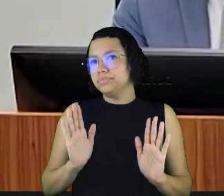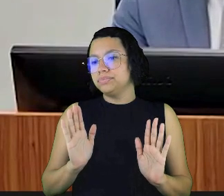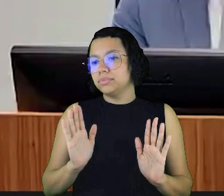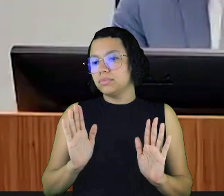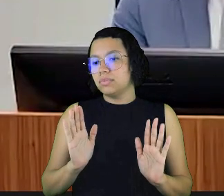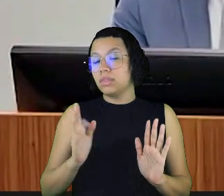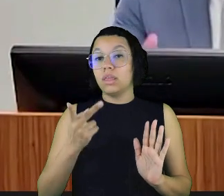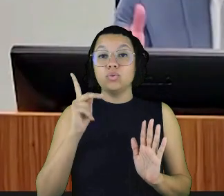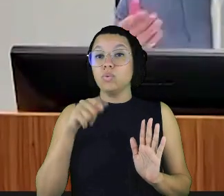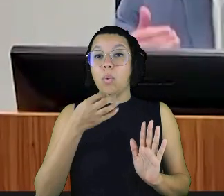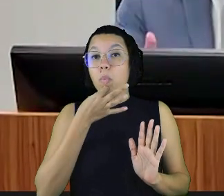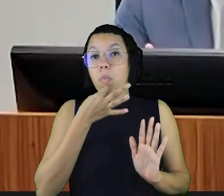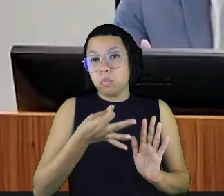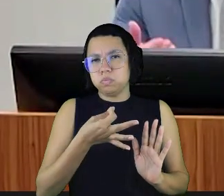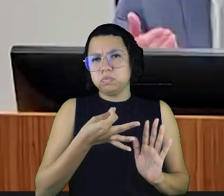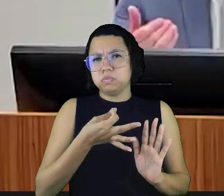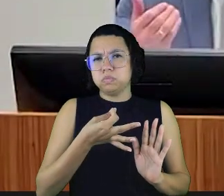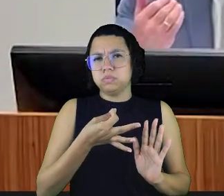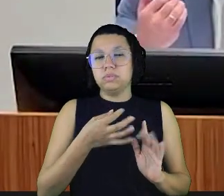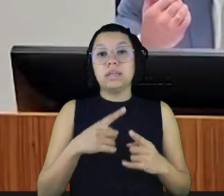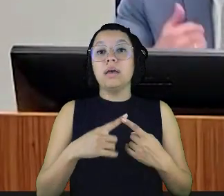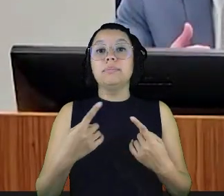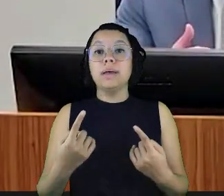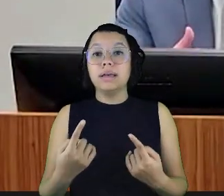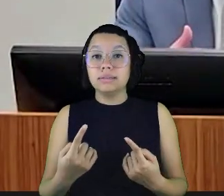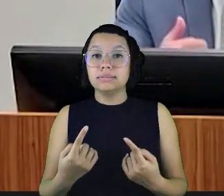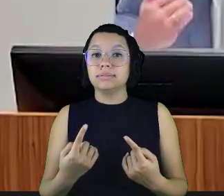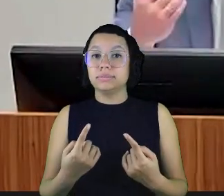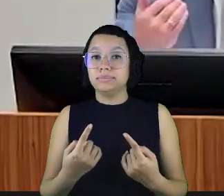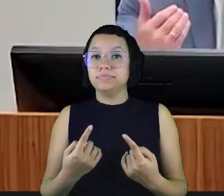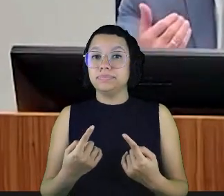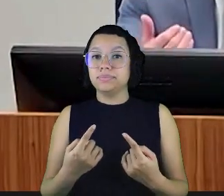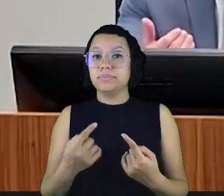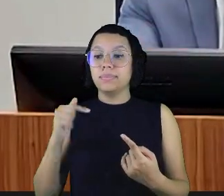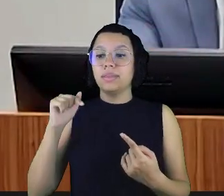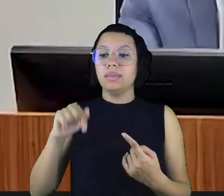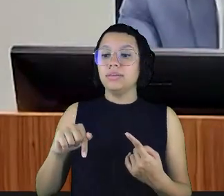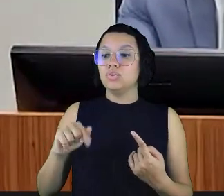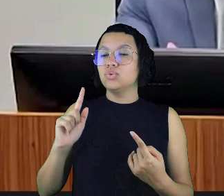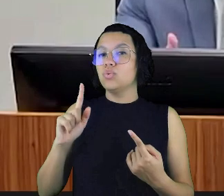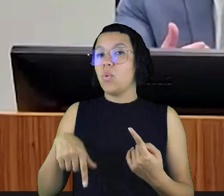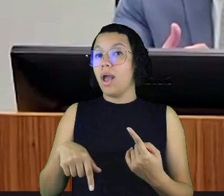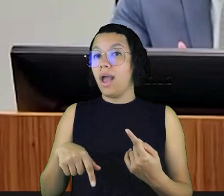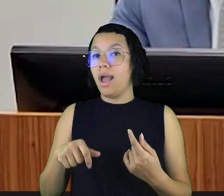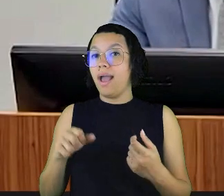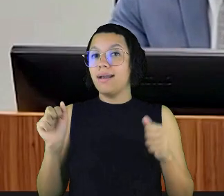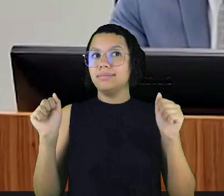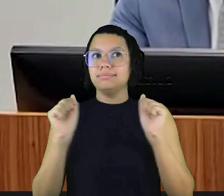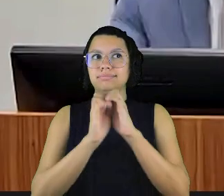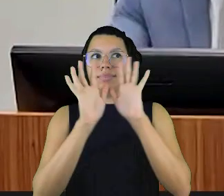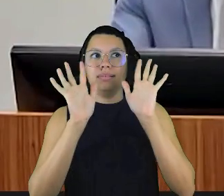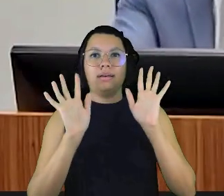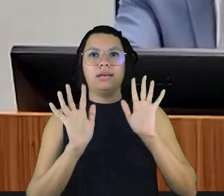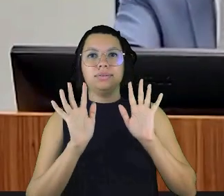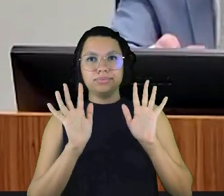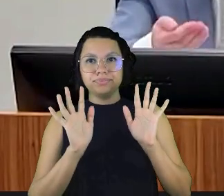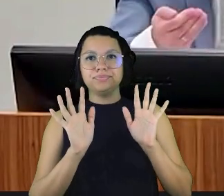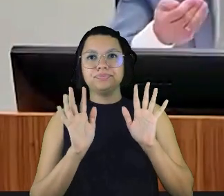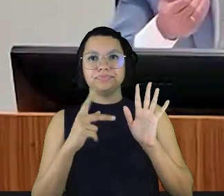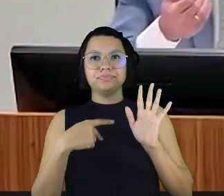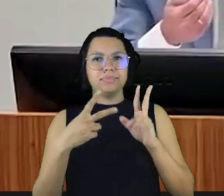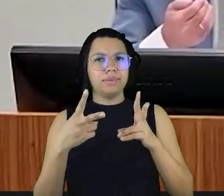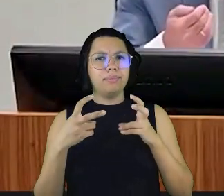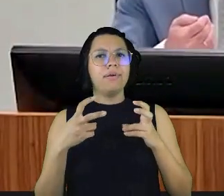crítica, mas isso é expressão clara, me parece, de